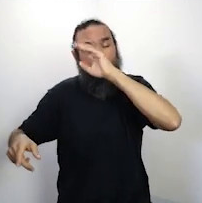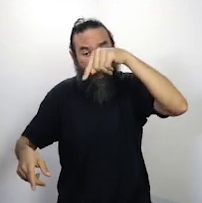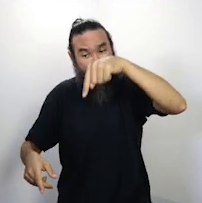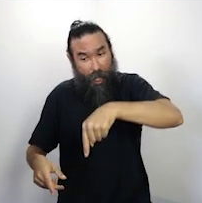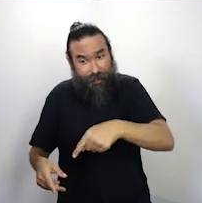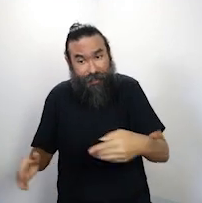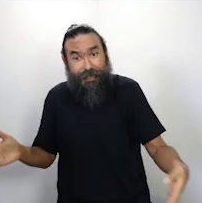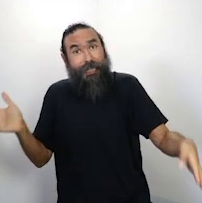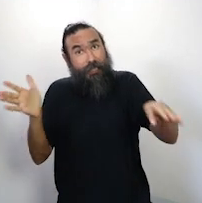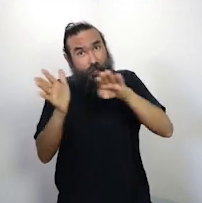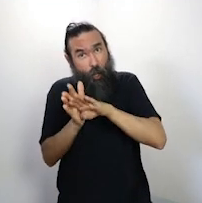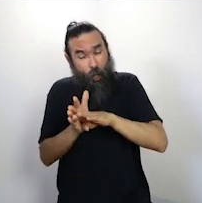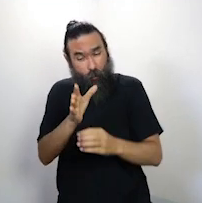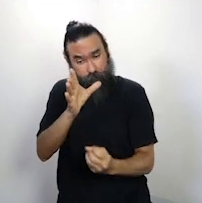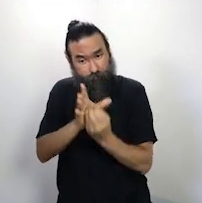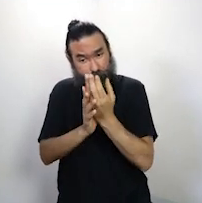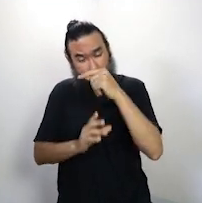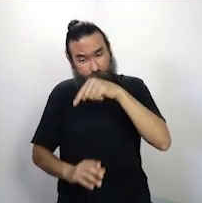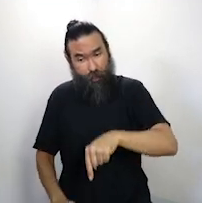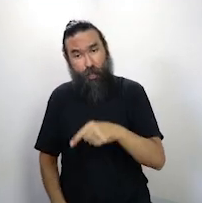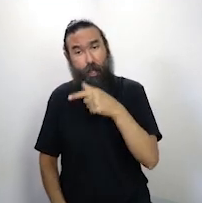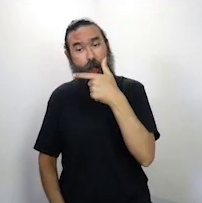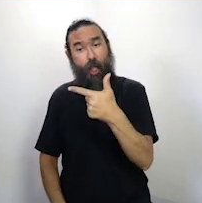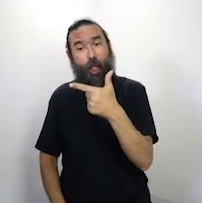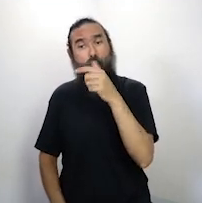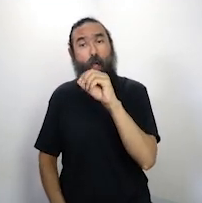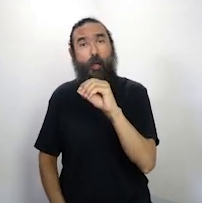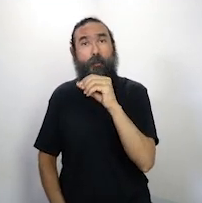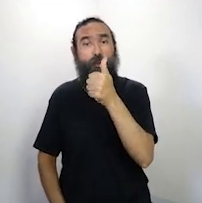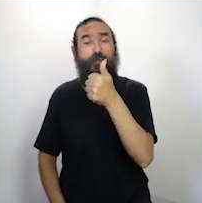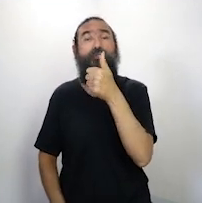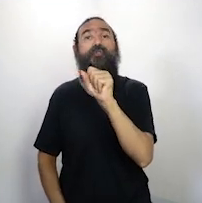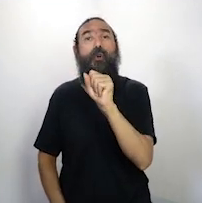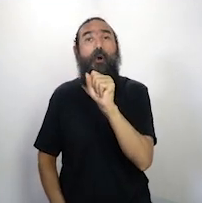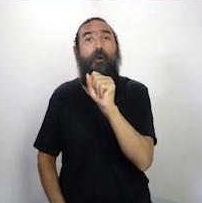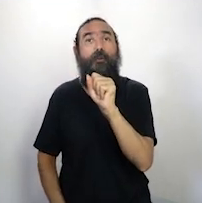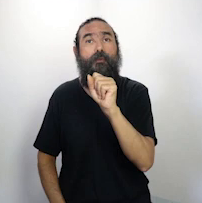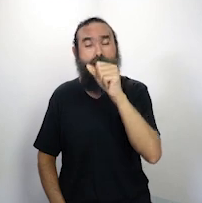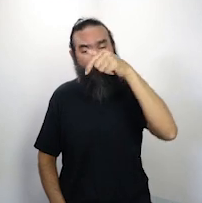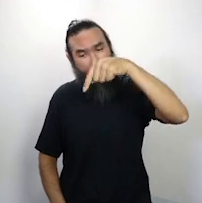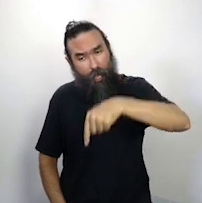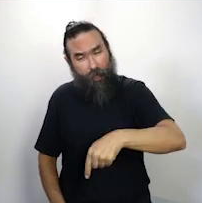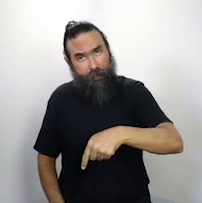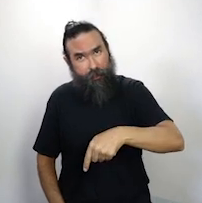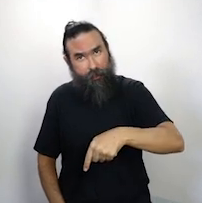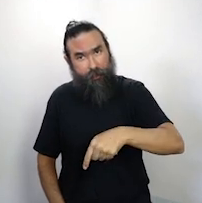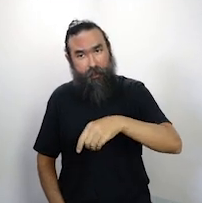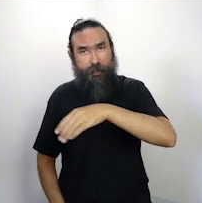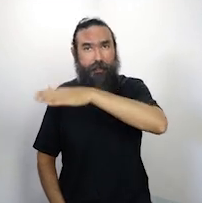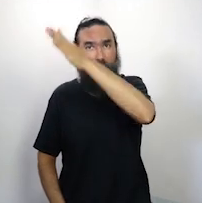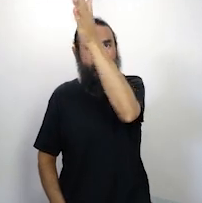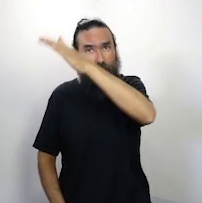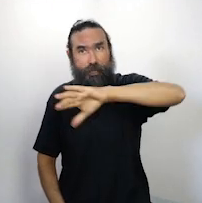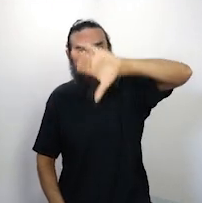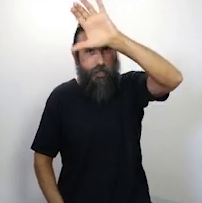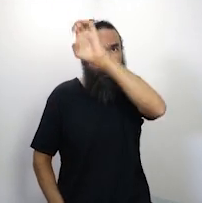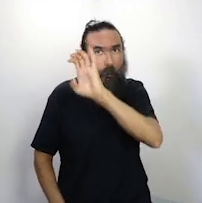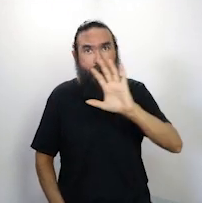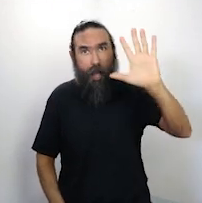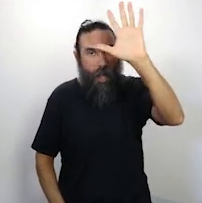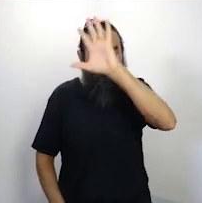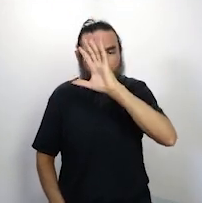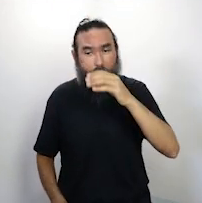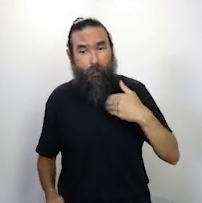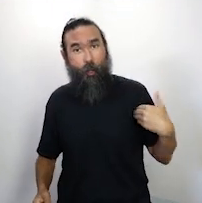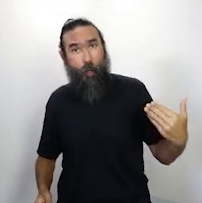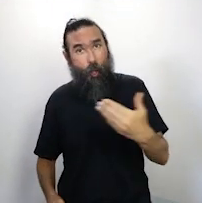dos Veadeiros, né? Sim. Me conta como que foi isso, como que tem sido a experiência de construir um projeto tão bonito. A gente tinha um grupo misto, a gente já tem um grupo misto aqui, que é o